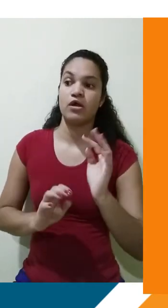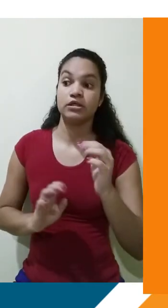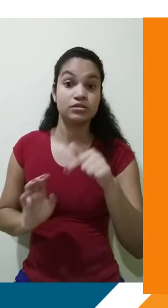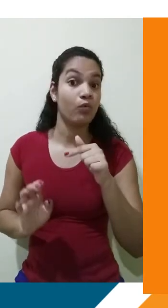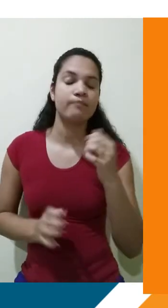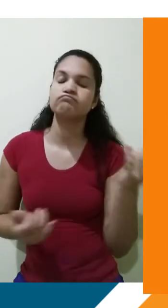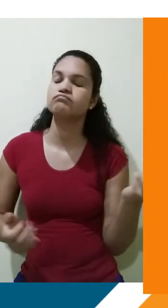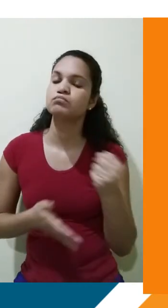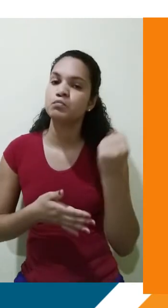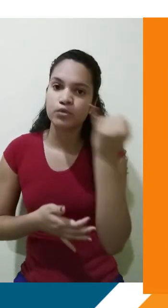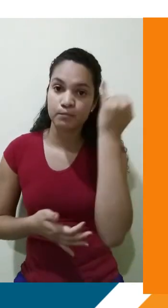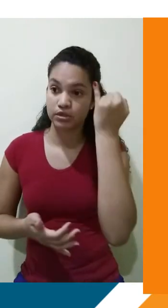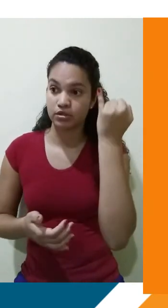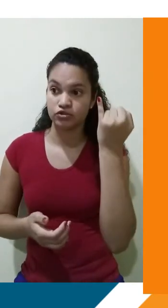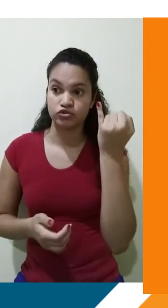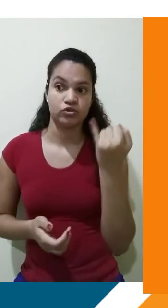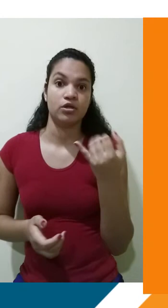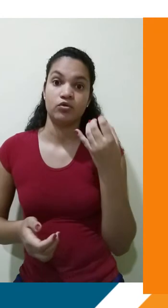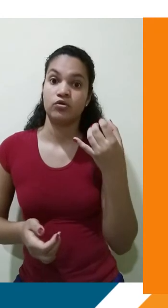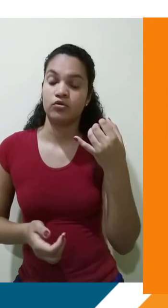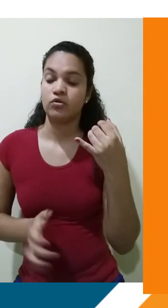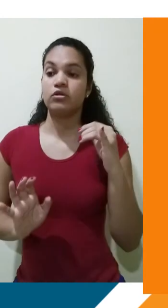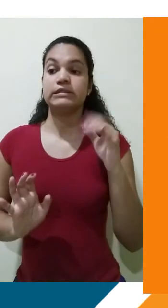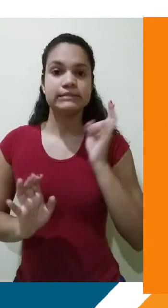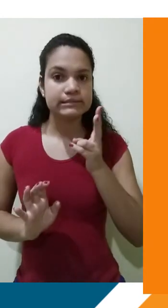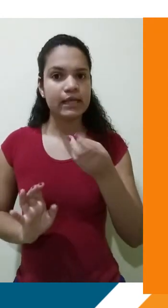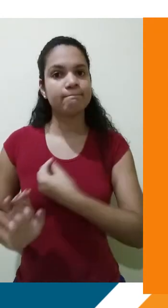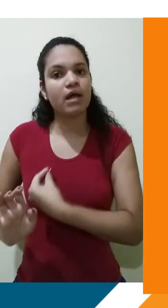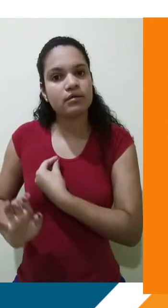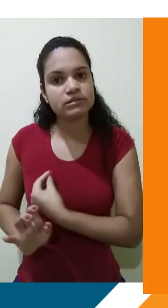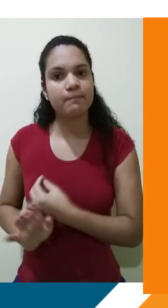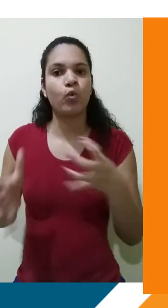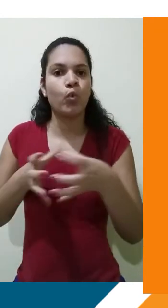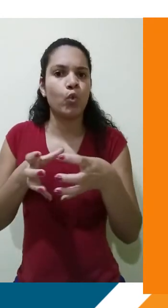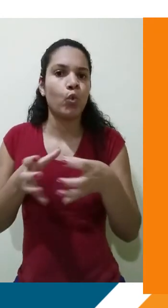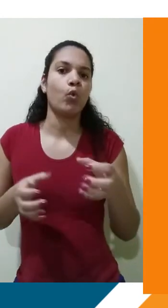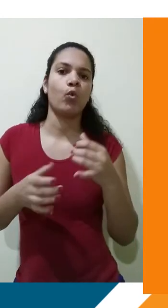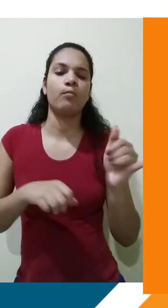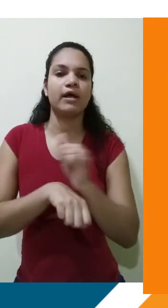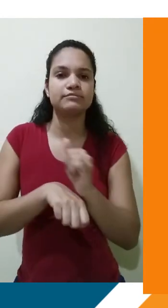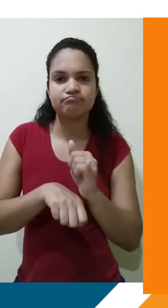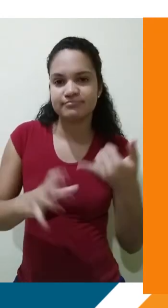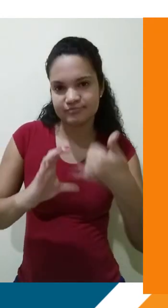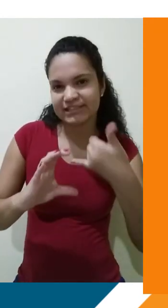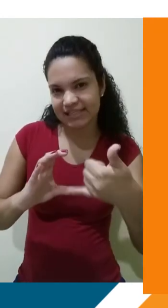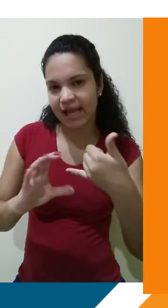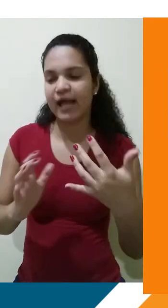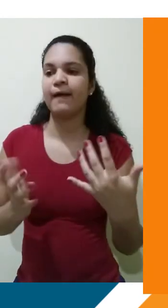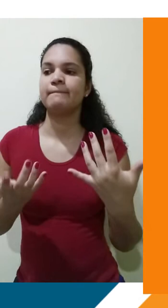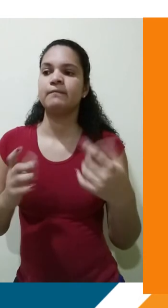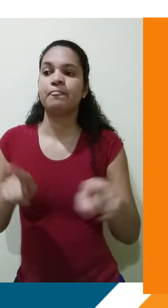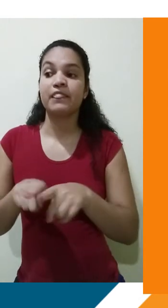fundamental. Não deixem de ficar com a gente, assistam os nossos vídeos no YouTube, participem dos grupos no WhatsApp, no Facebook, façam os simulados, porque eles são